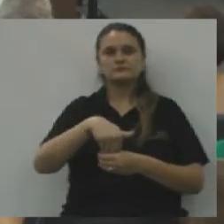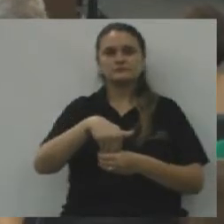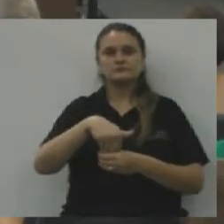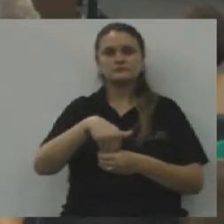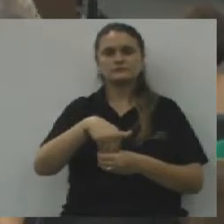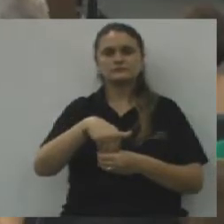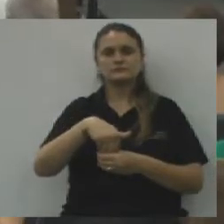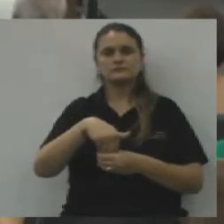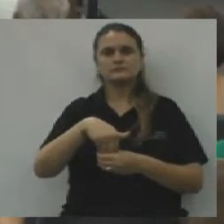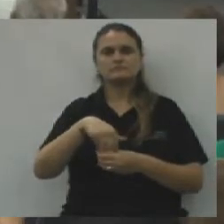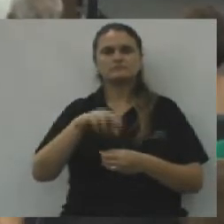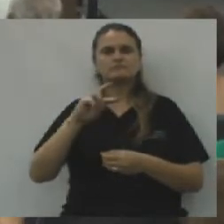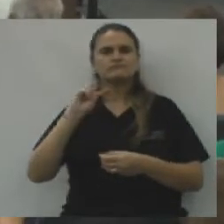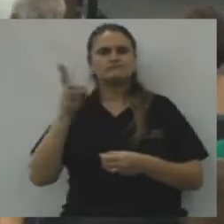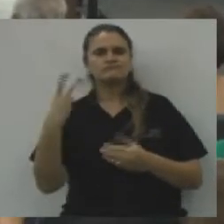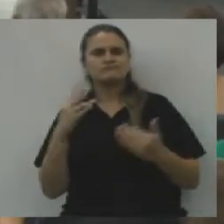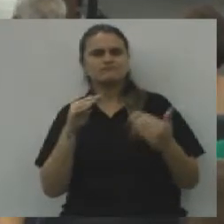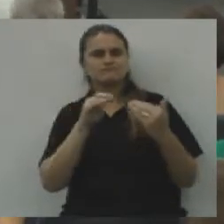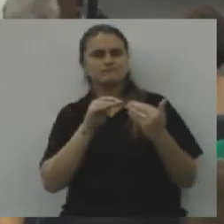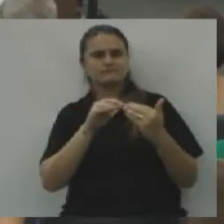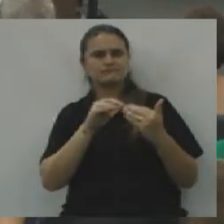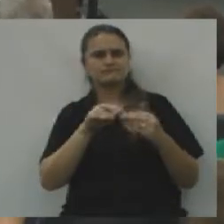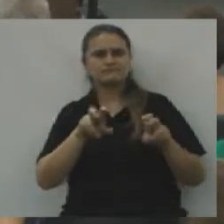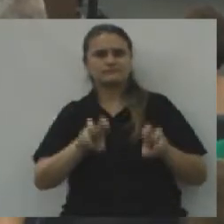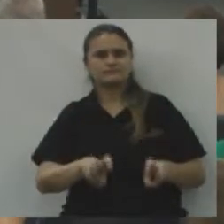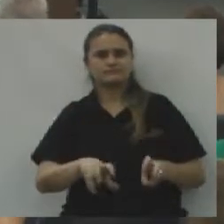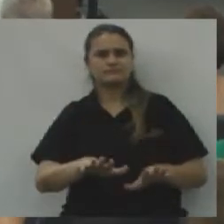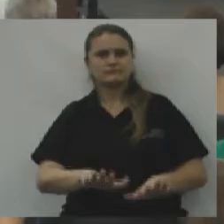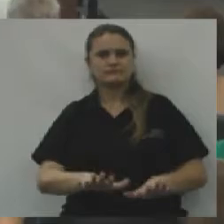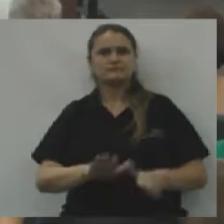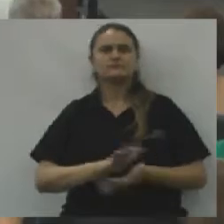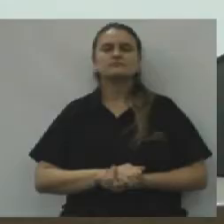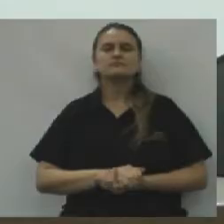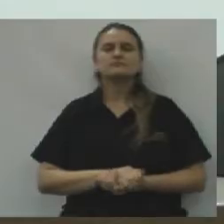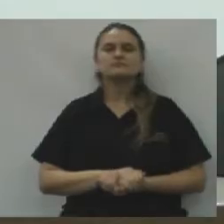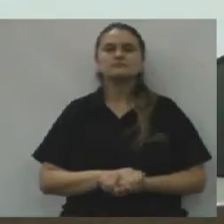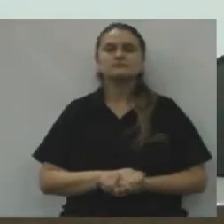Em votação, senhores vereadores que aprovam, permaneçam como estão.